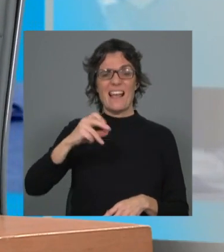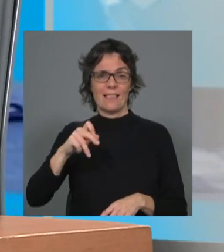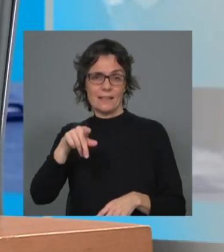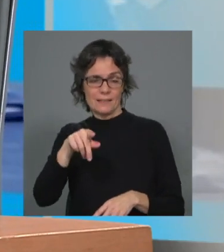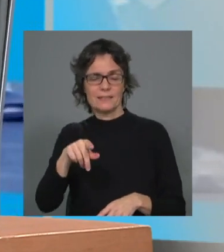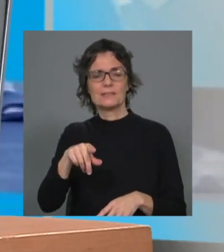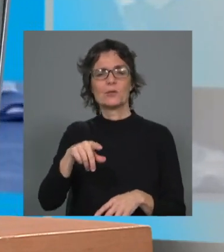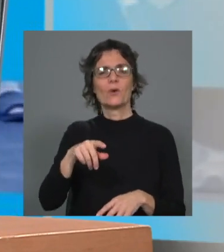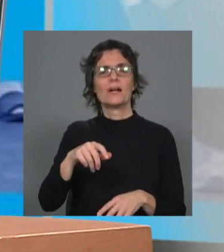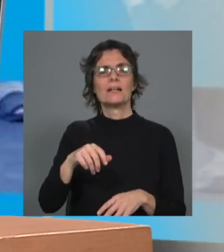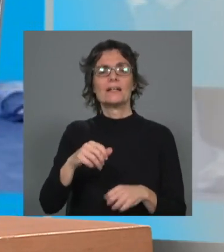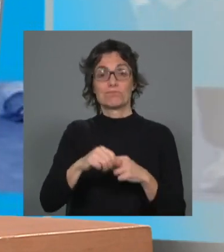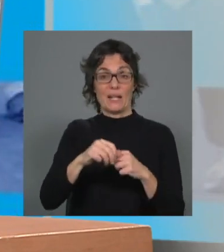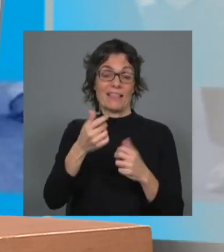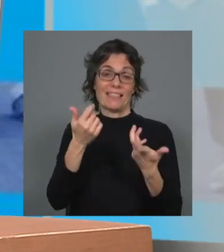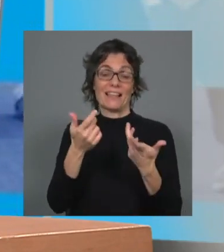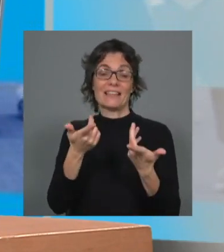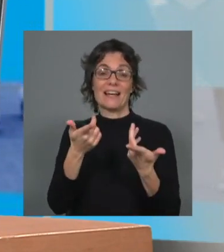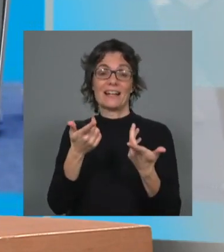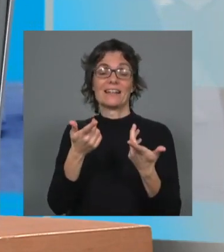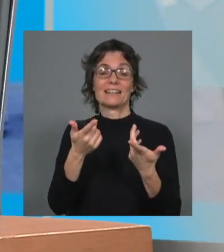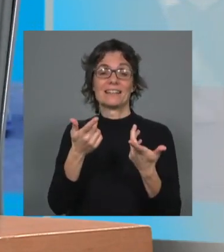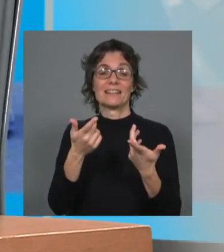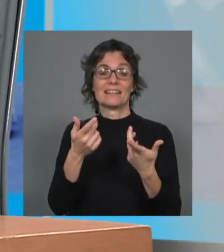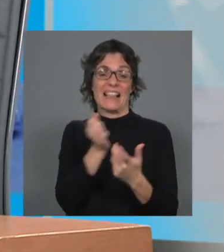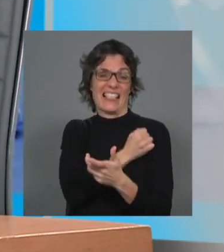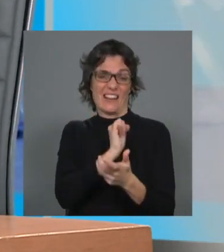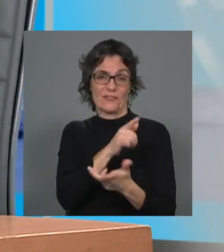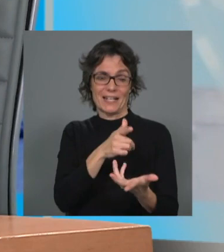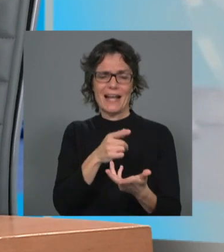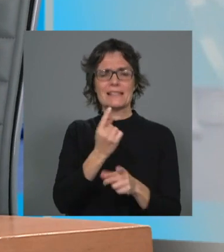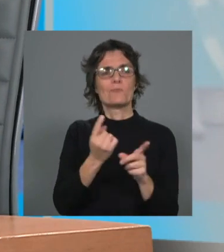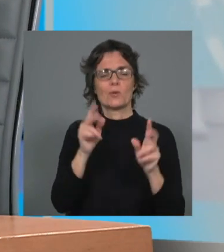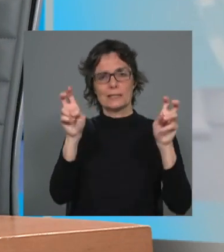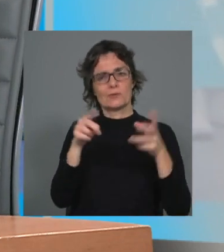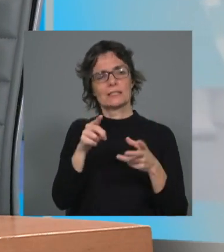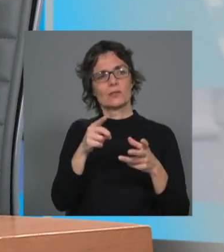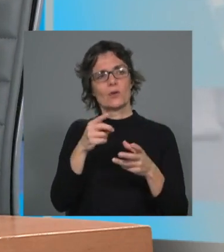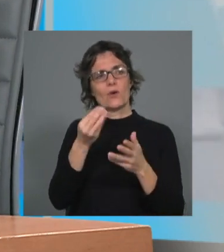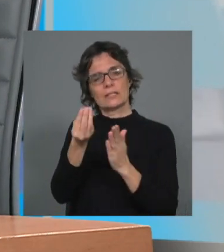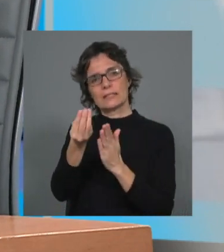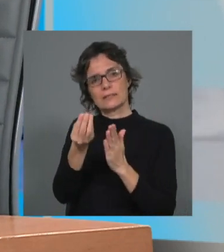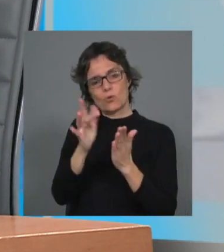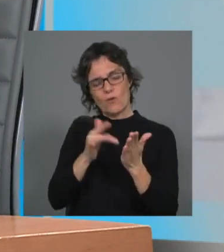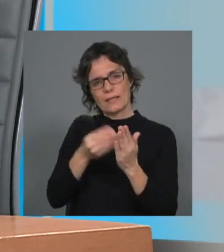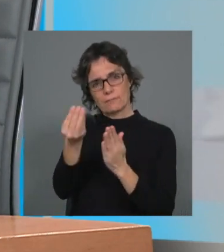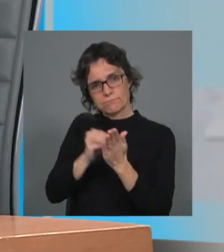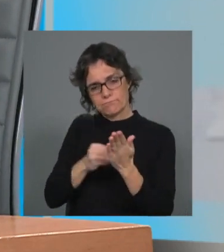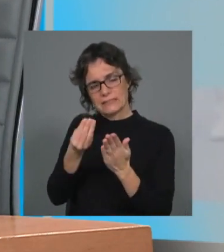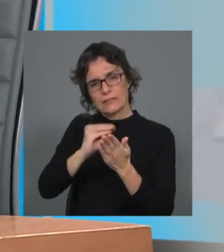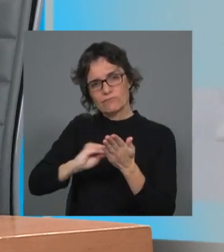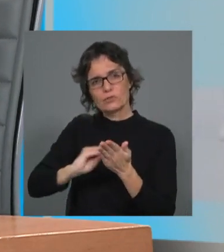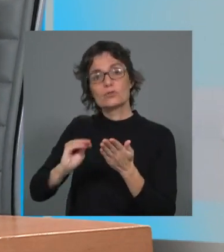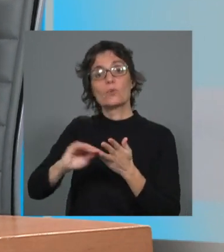porque resolvemos fazer exclusivamente, debruçando-nos sobre autores portugueses, e claro, os conferencistas também são